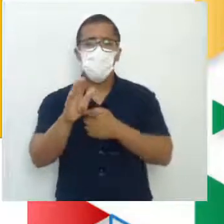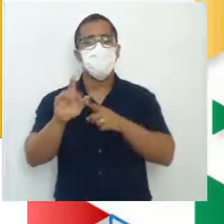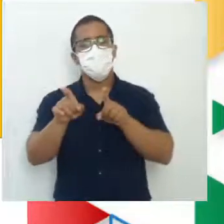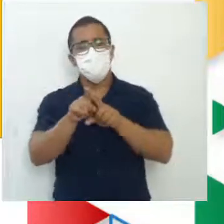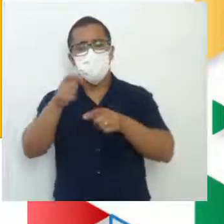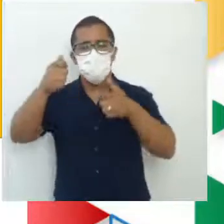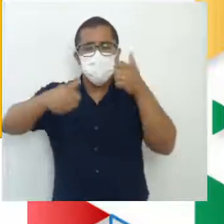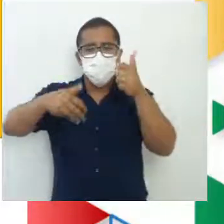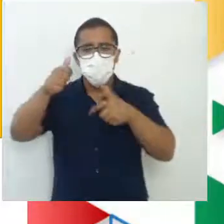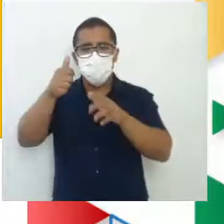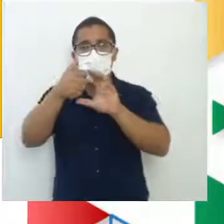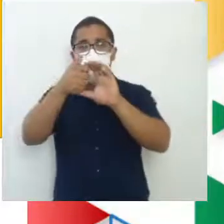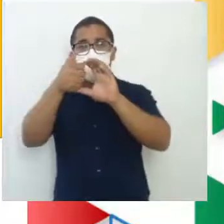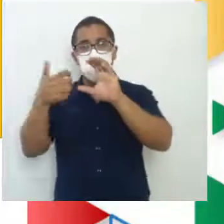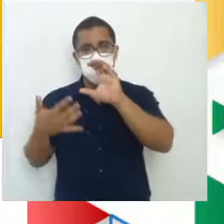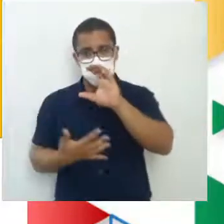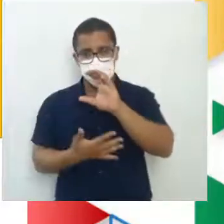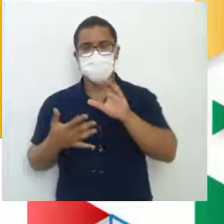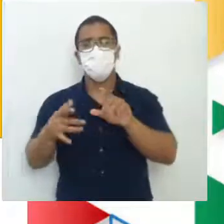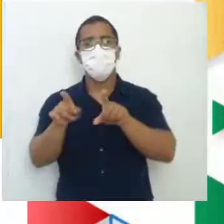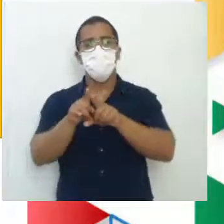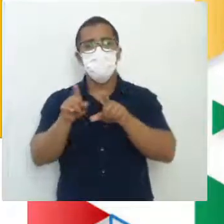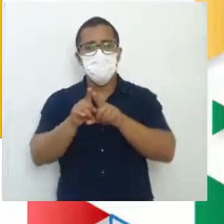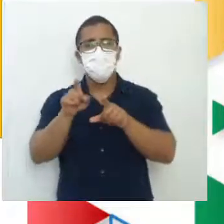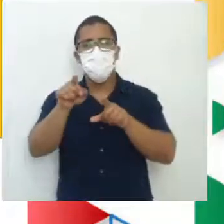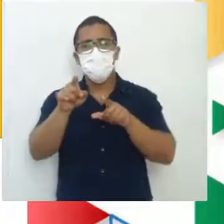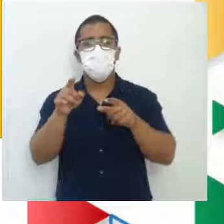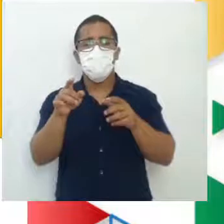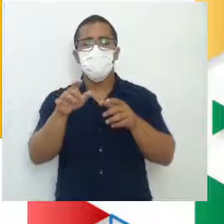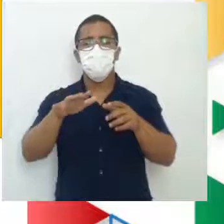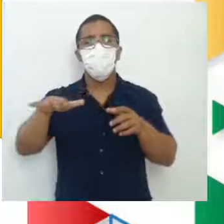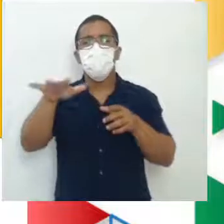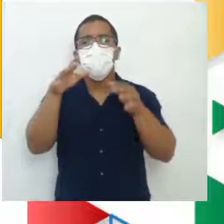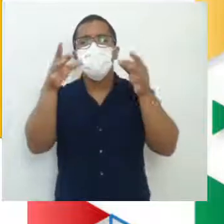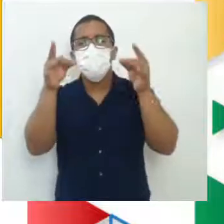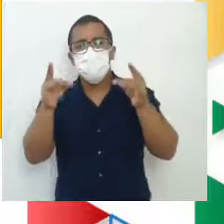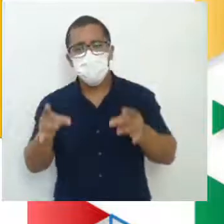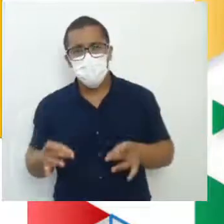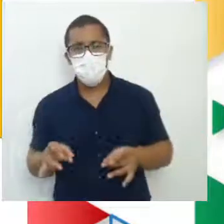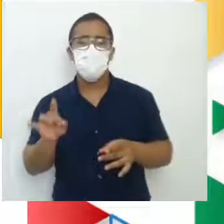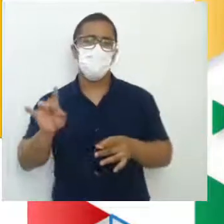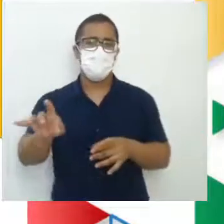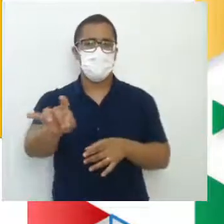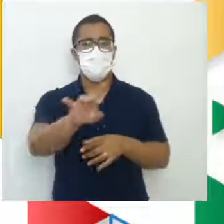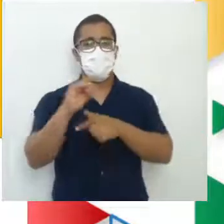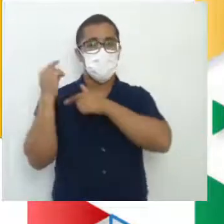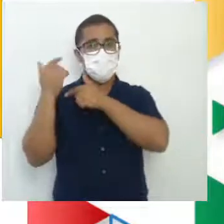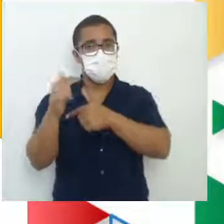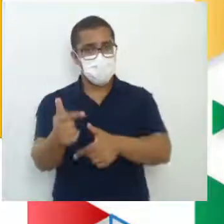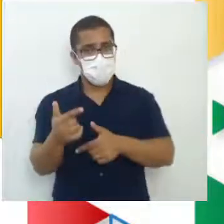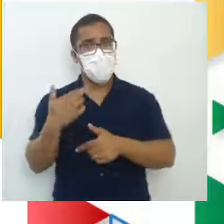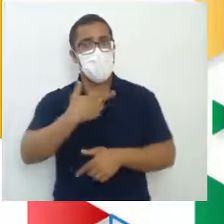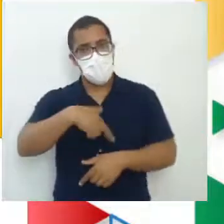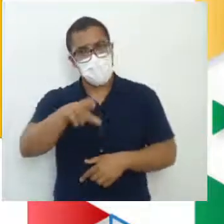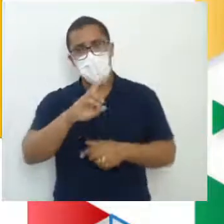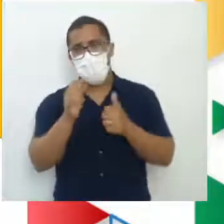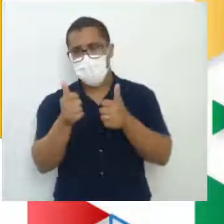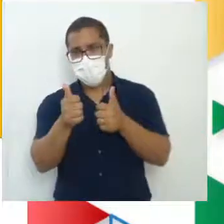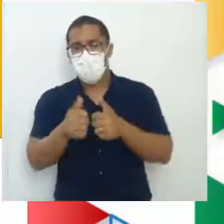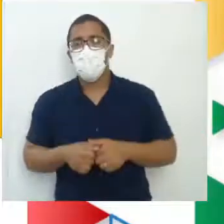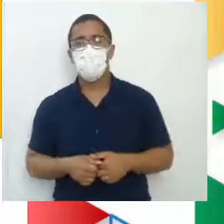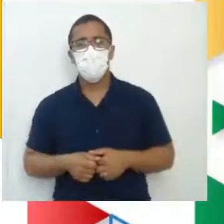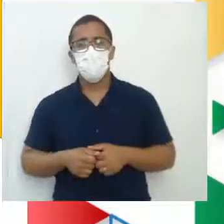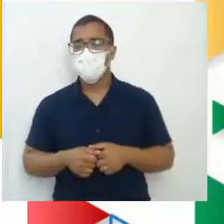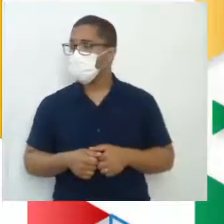as características, os ritos, as peculiaridades de cada tradição religiosa. Então